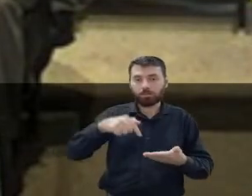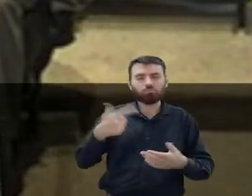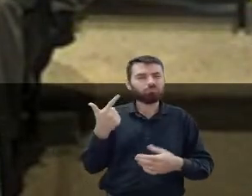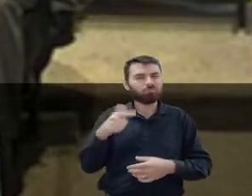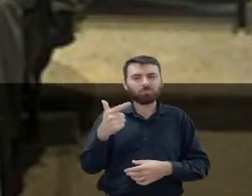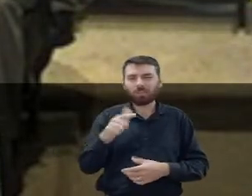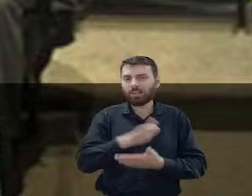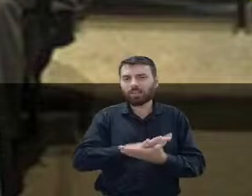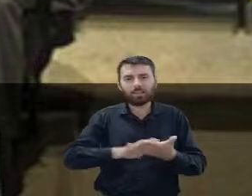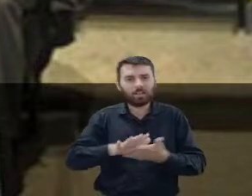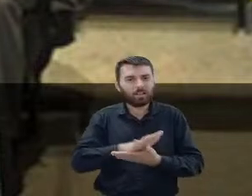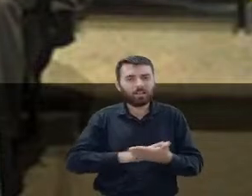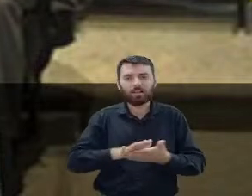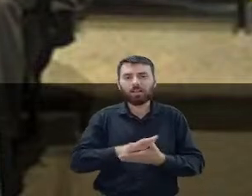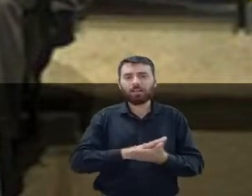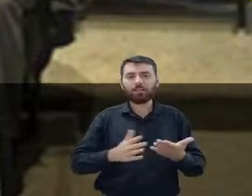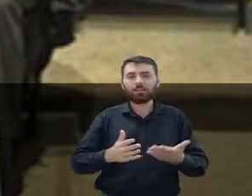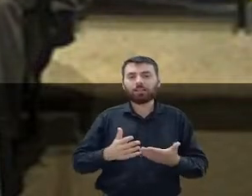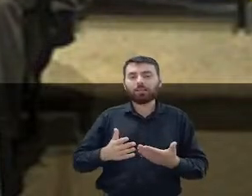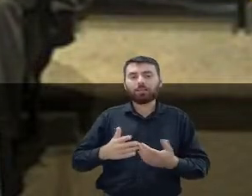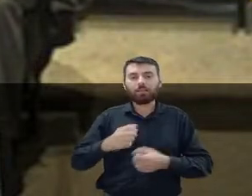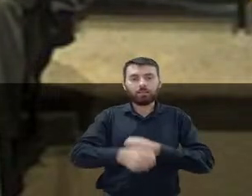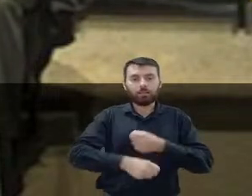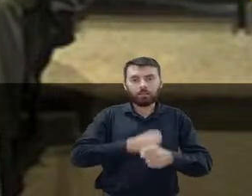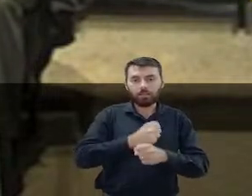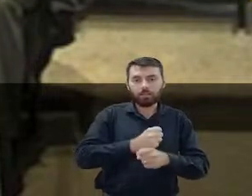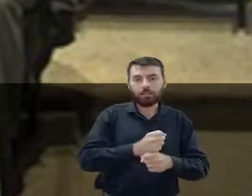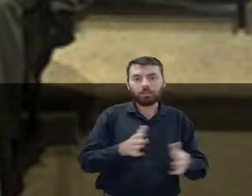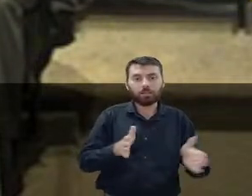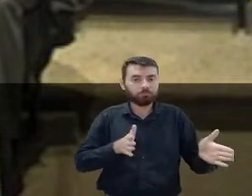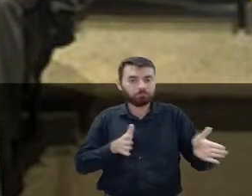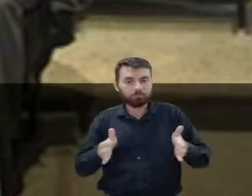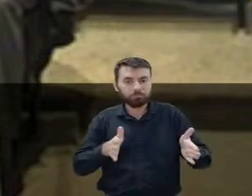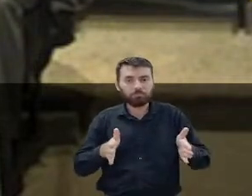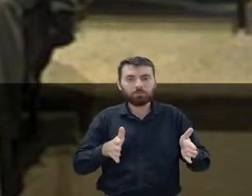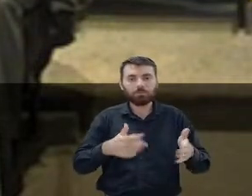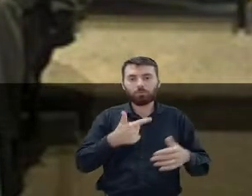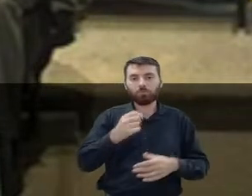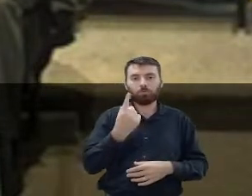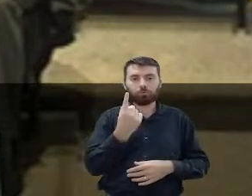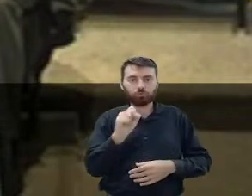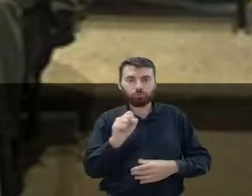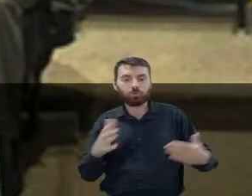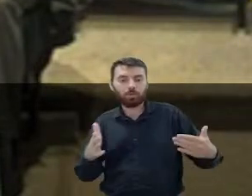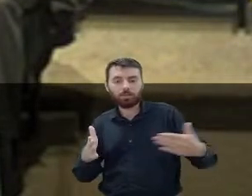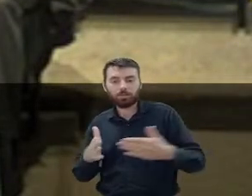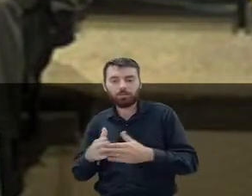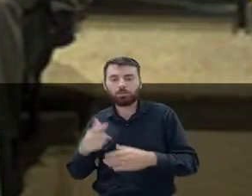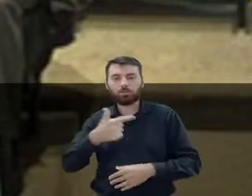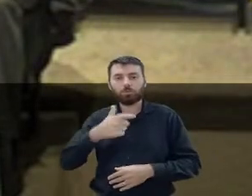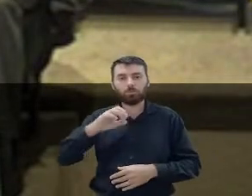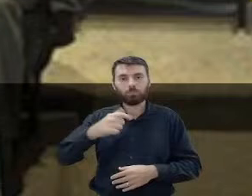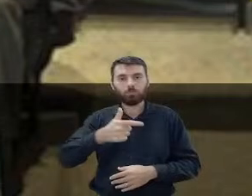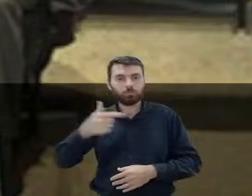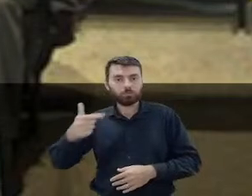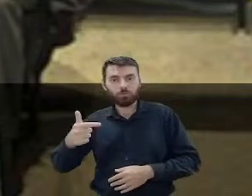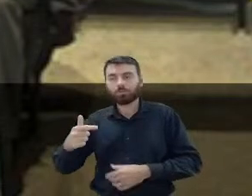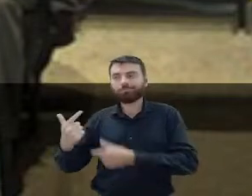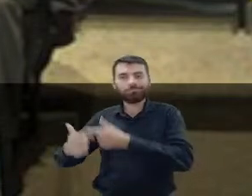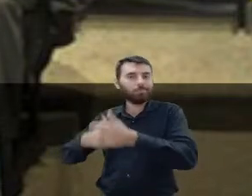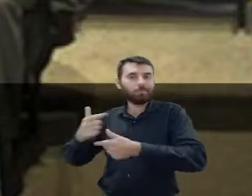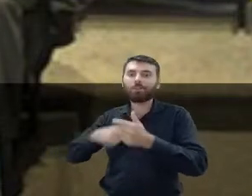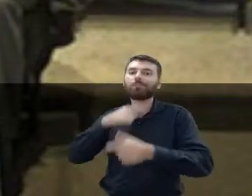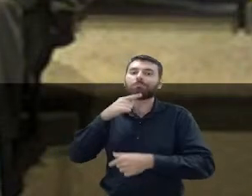que foi em dezembro de 2018 até fevereiro de 2022, que ela estava incapaz ali, especialmente de 2018 a 2019. Tem só indicações de tratamento. Ou seja,